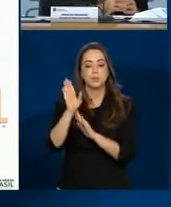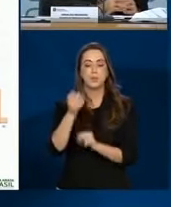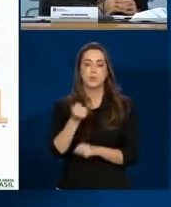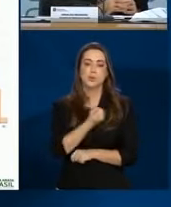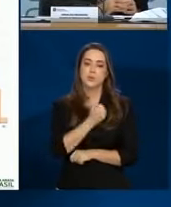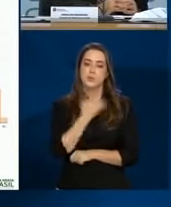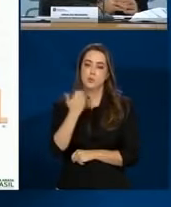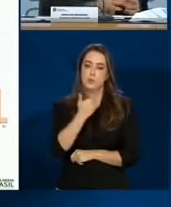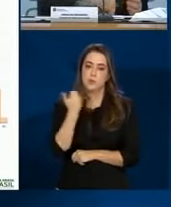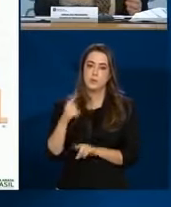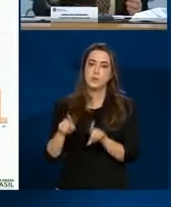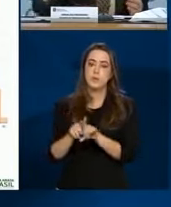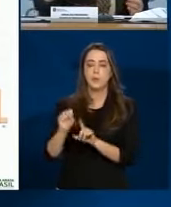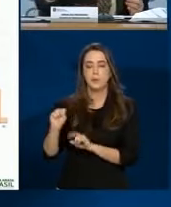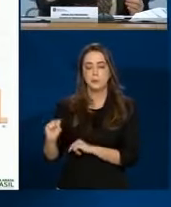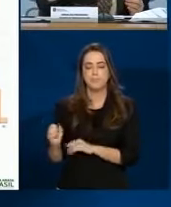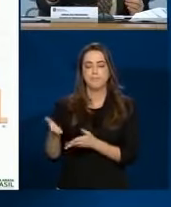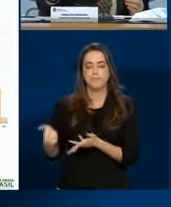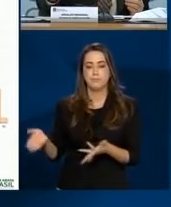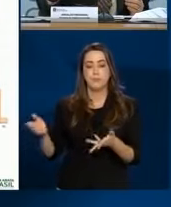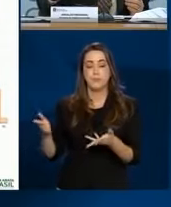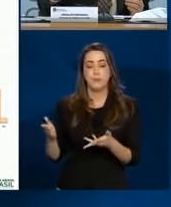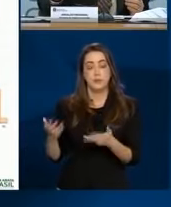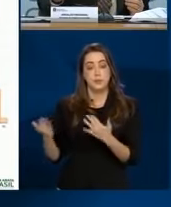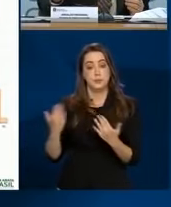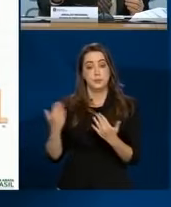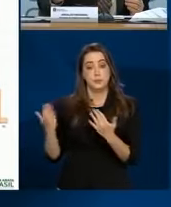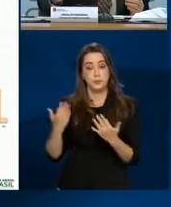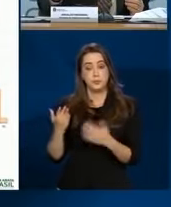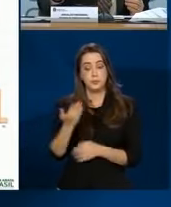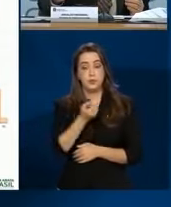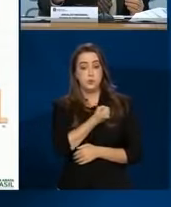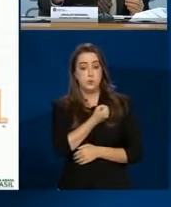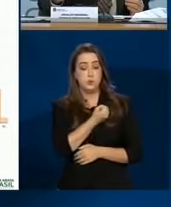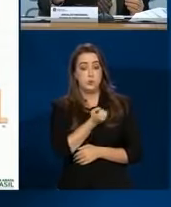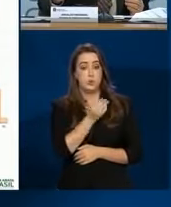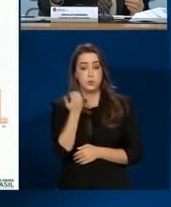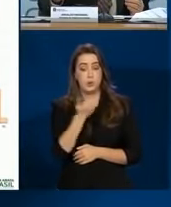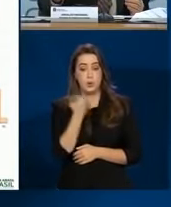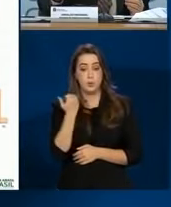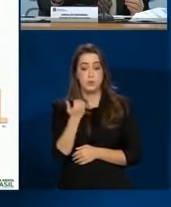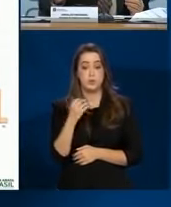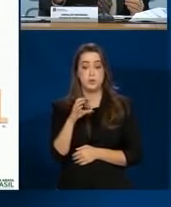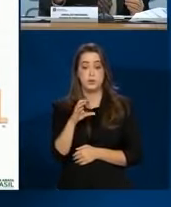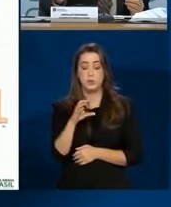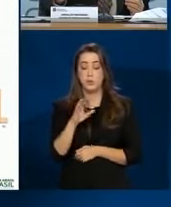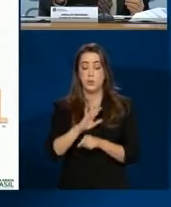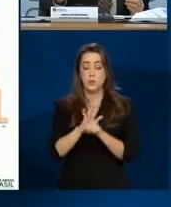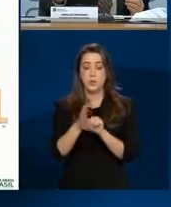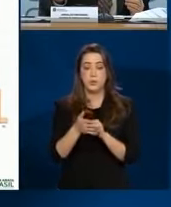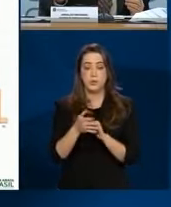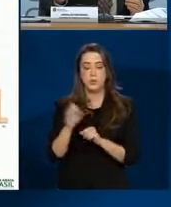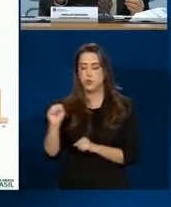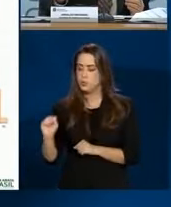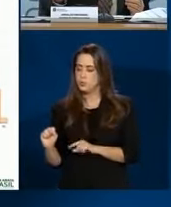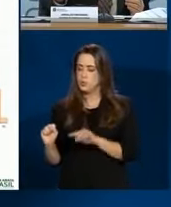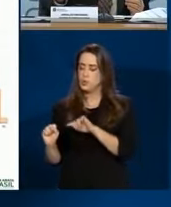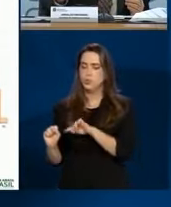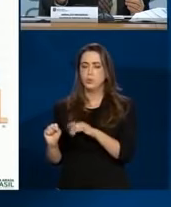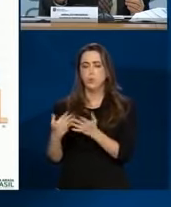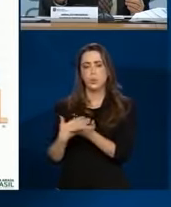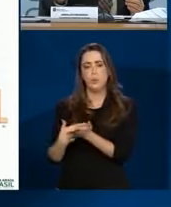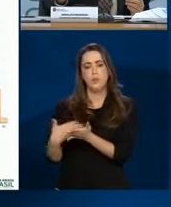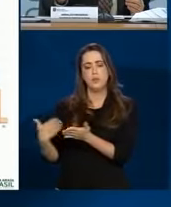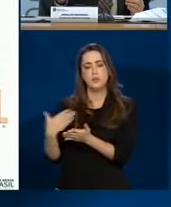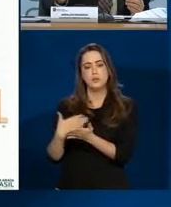óbitos relacionados com a sazonalidade. Você veja que os óbitos por SRAG, por Covid, na região sul, no